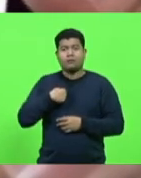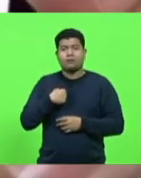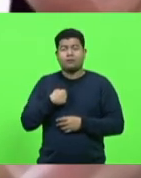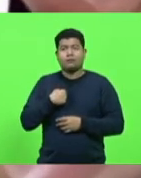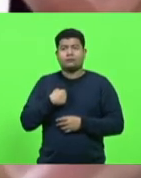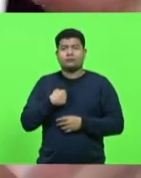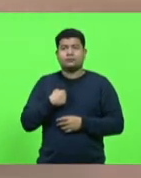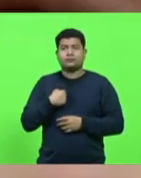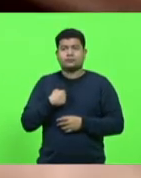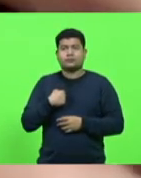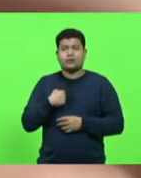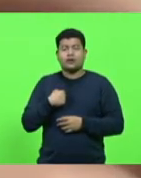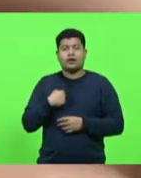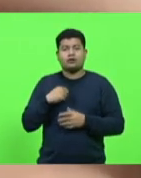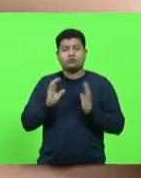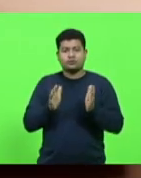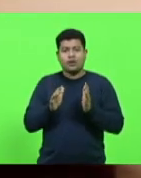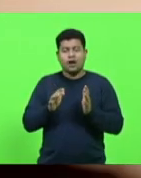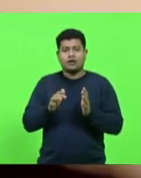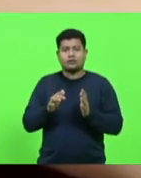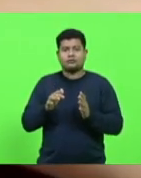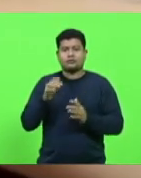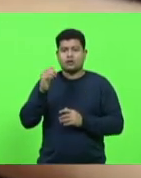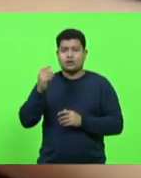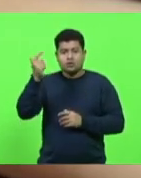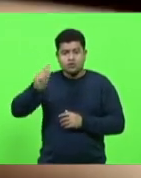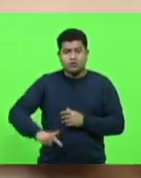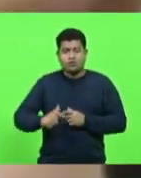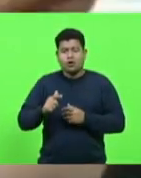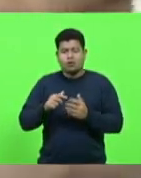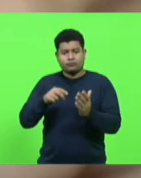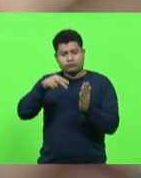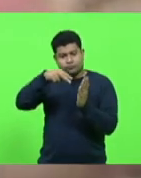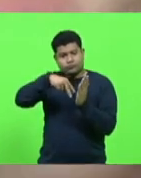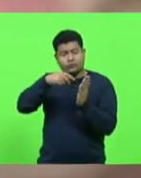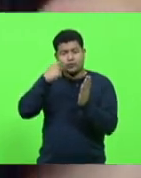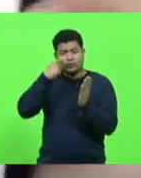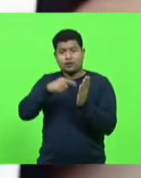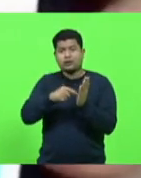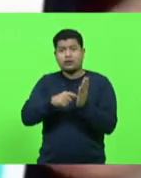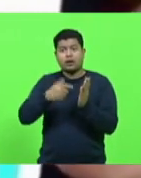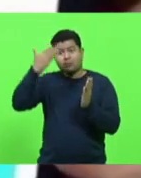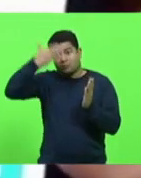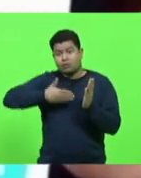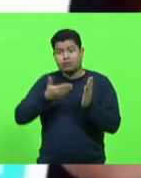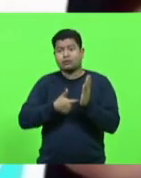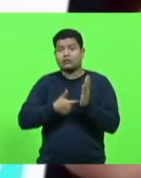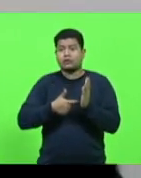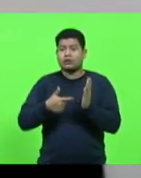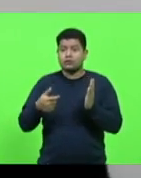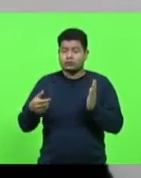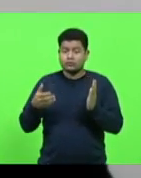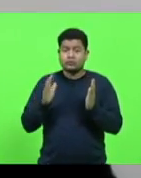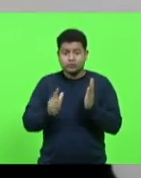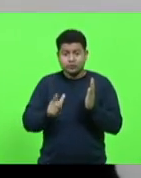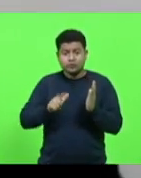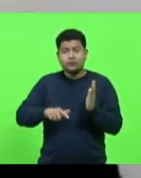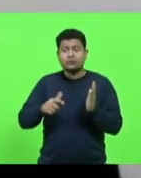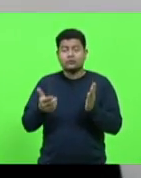eu atualizei e ainda continua aqui a prova, está atualizado o nosso sistema. Deputado Kennedy,